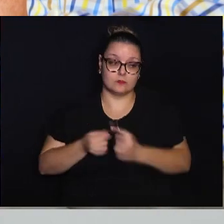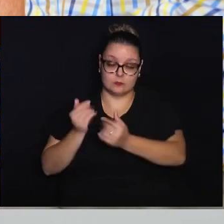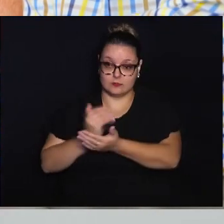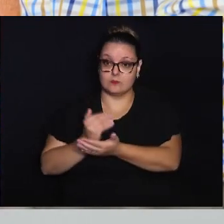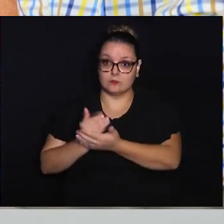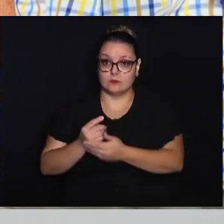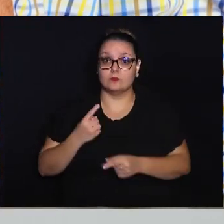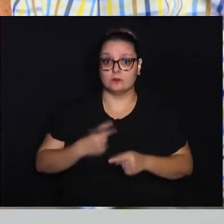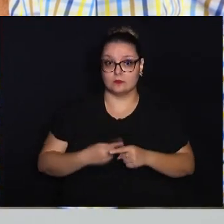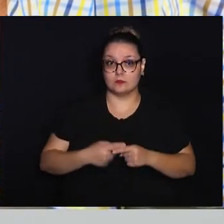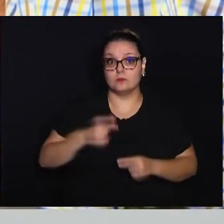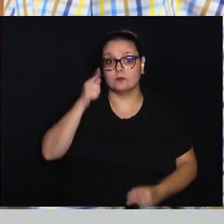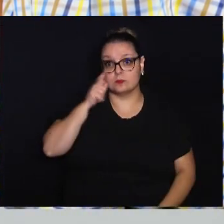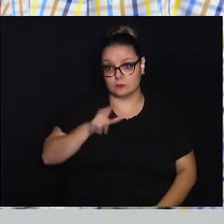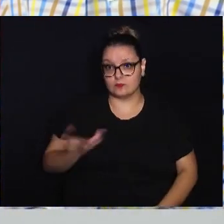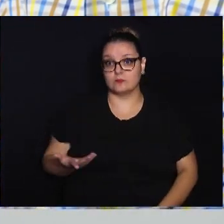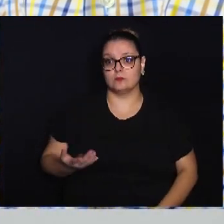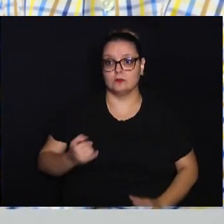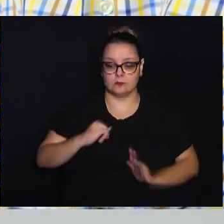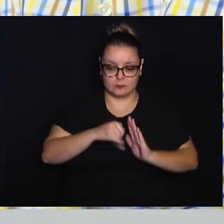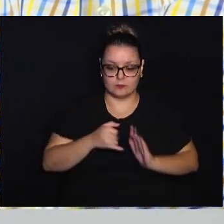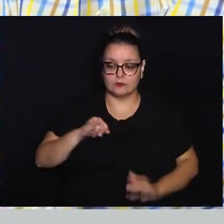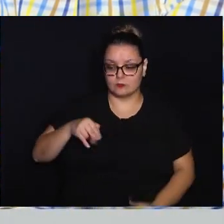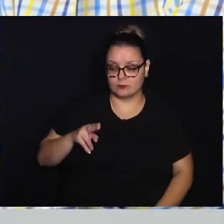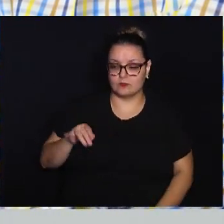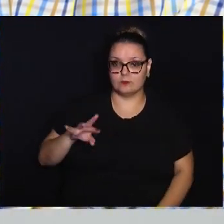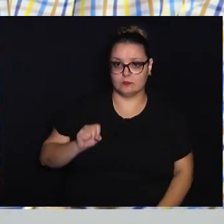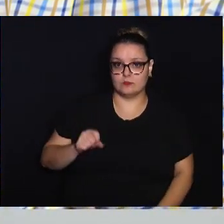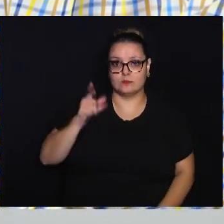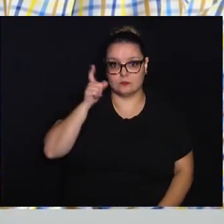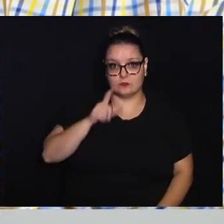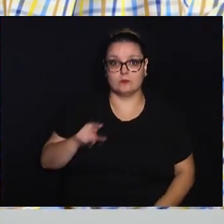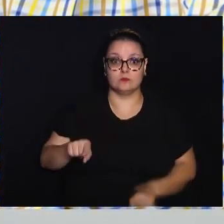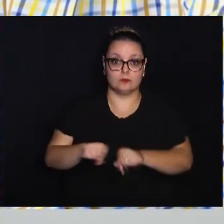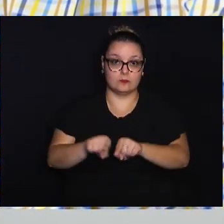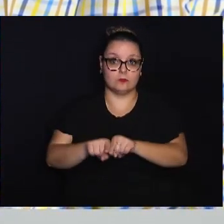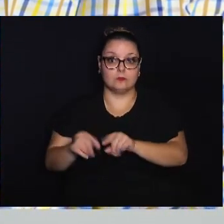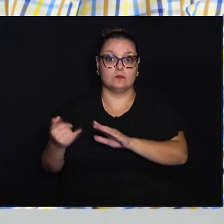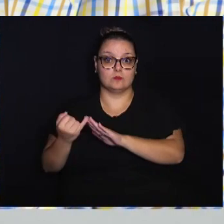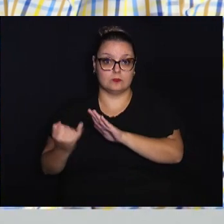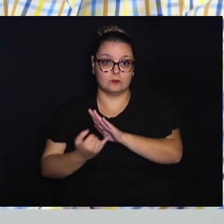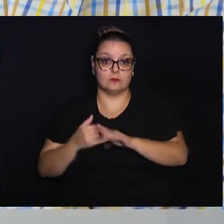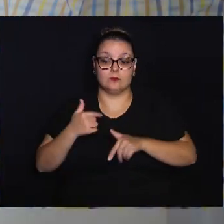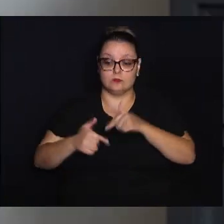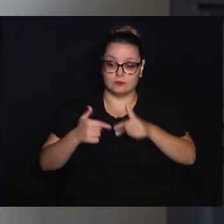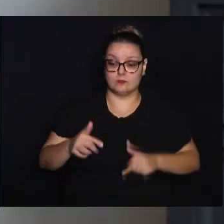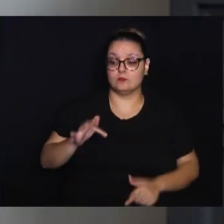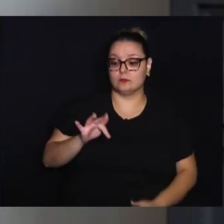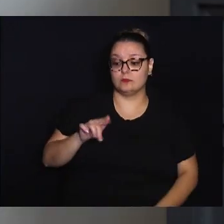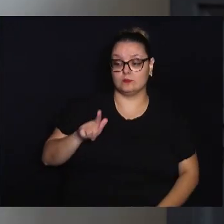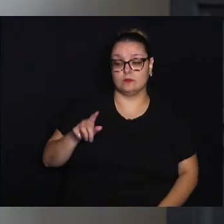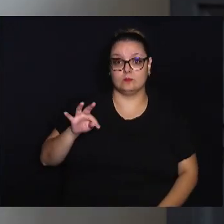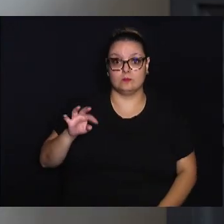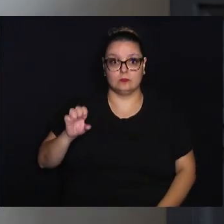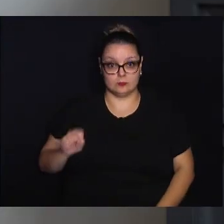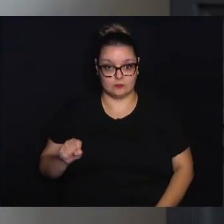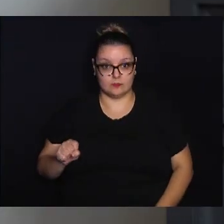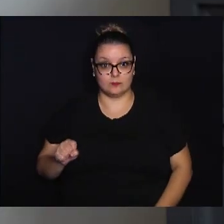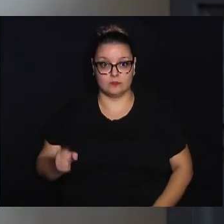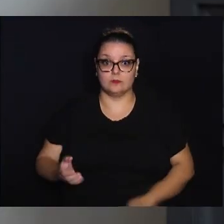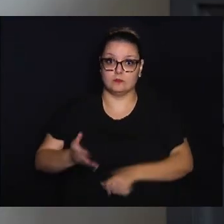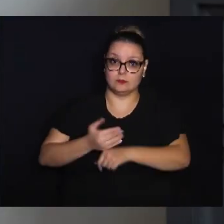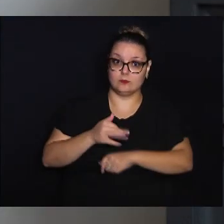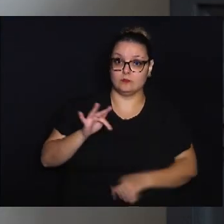do financiamento, porque você vai conseguir abater uma boa parte de juros. E também tem as instituições que trabalham com os valores do FGTS,